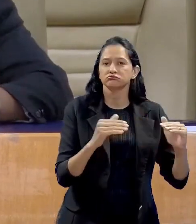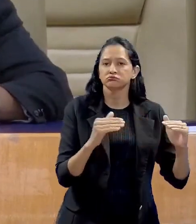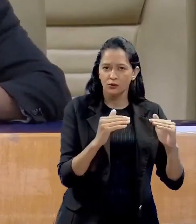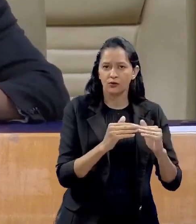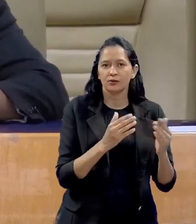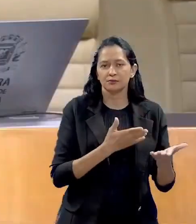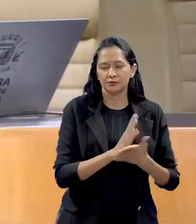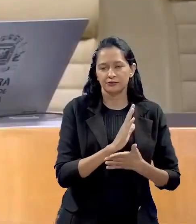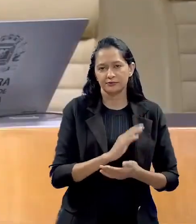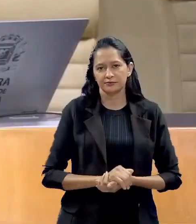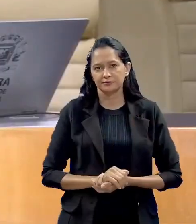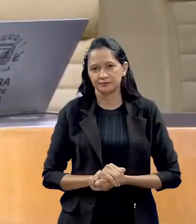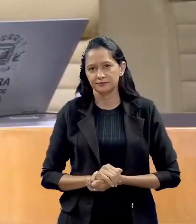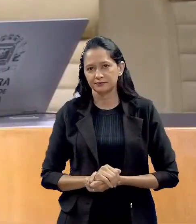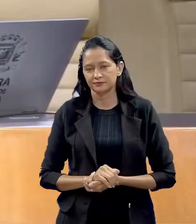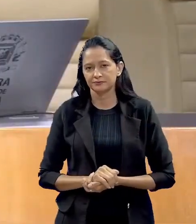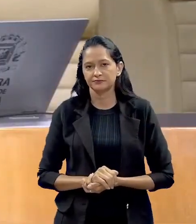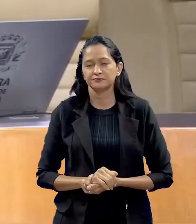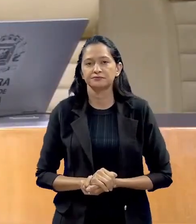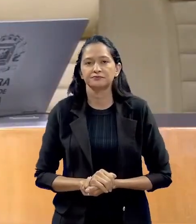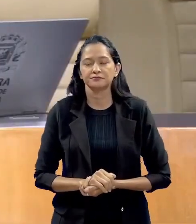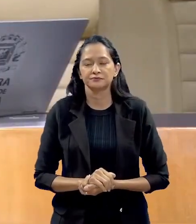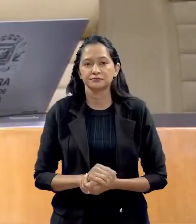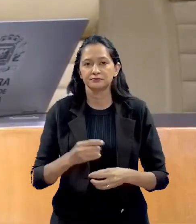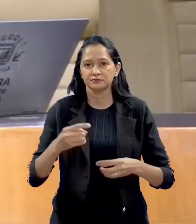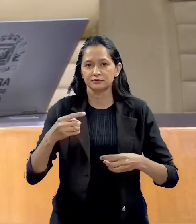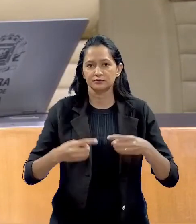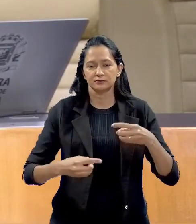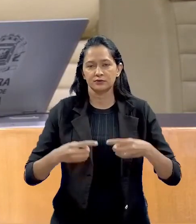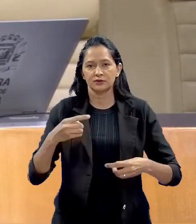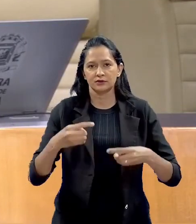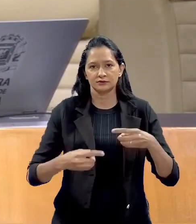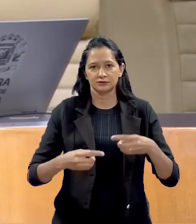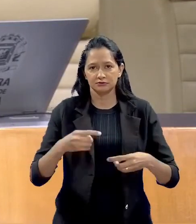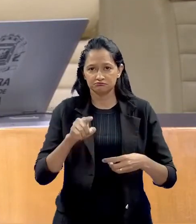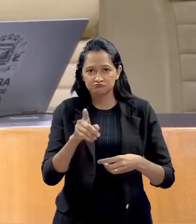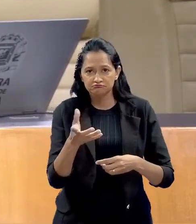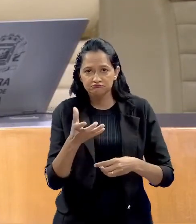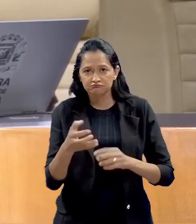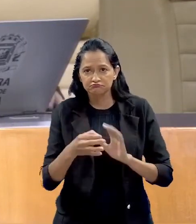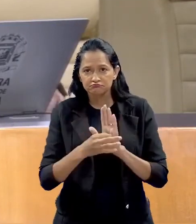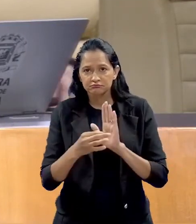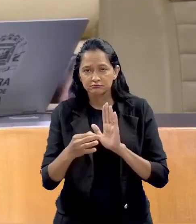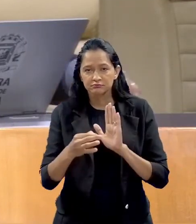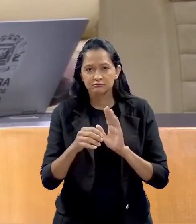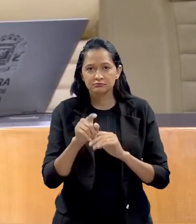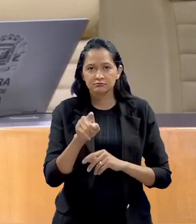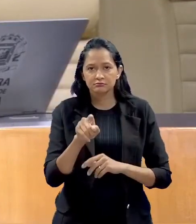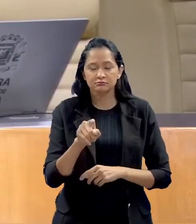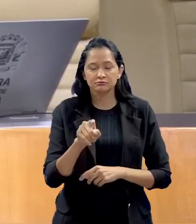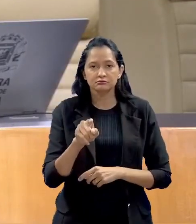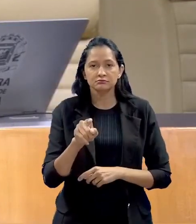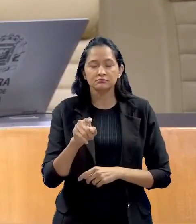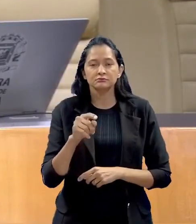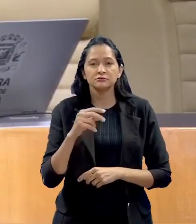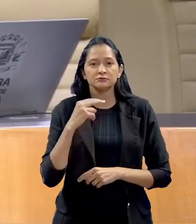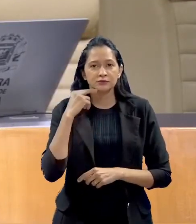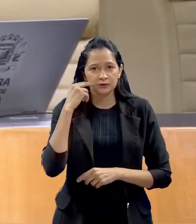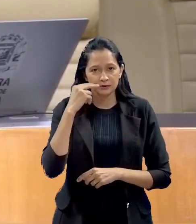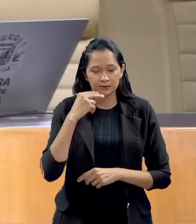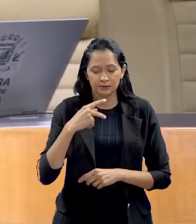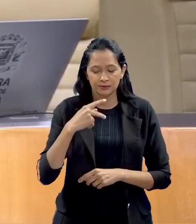presidente. Senhores vereadores, em discussão, quer discutir o projeto? Vereador Paulo